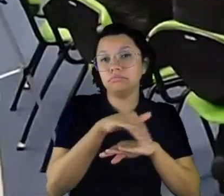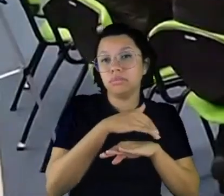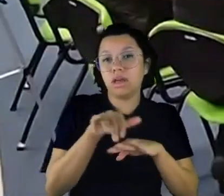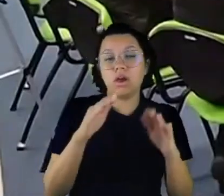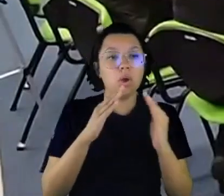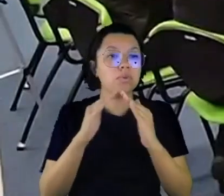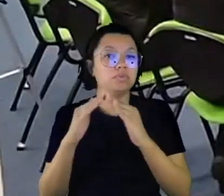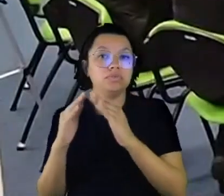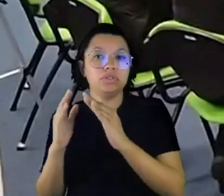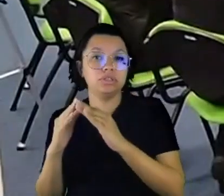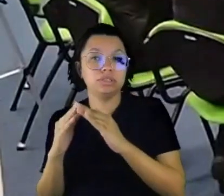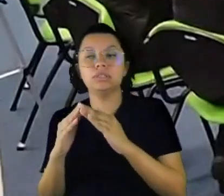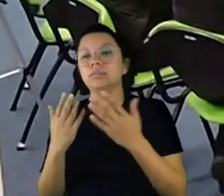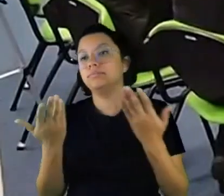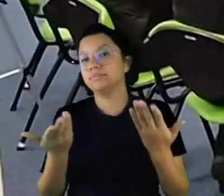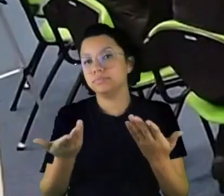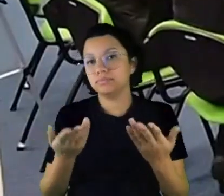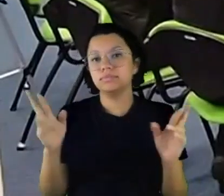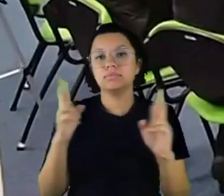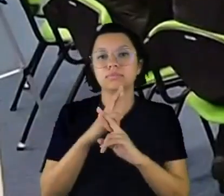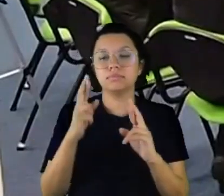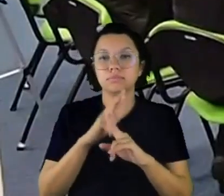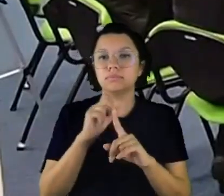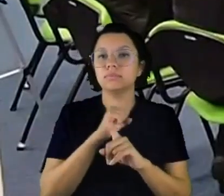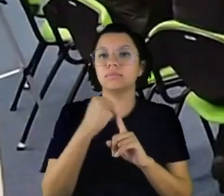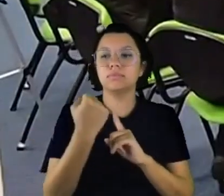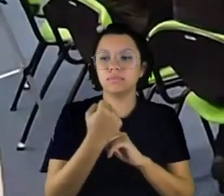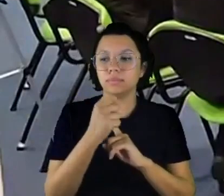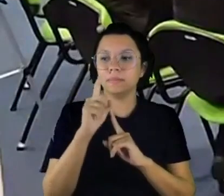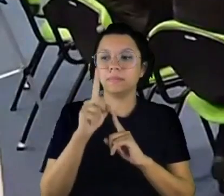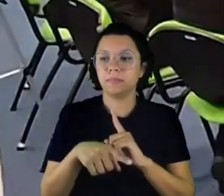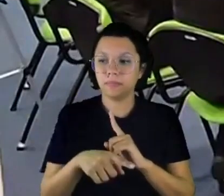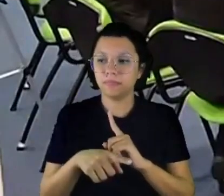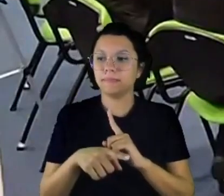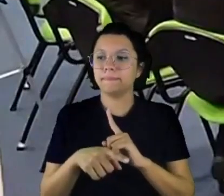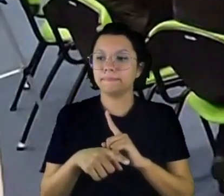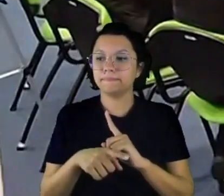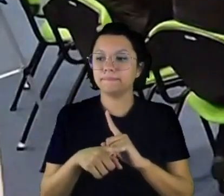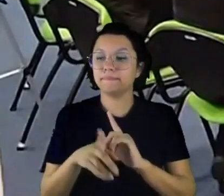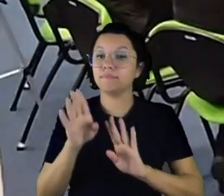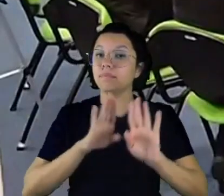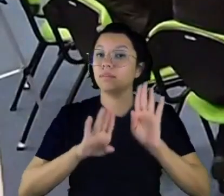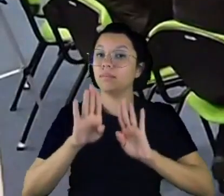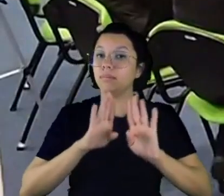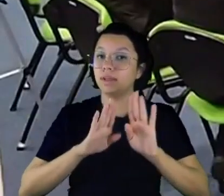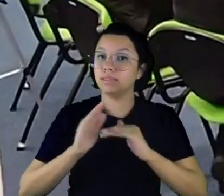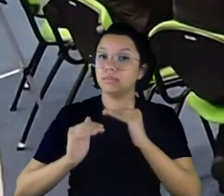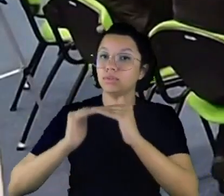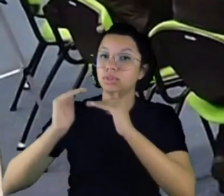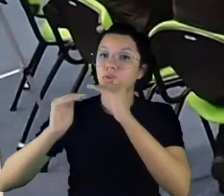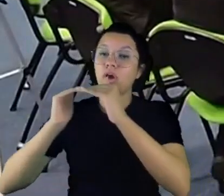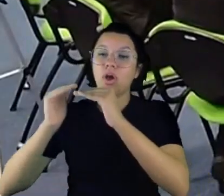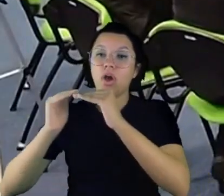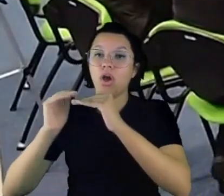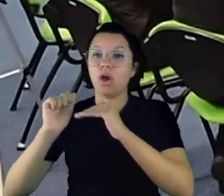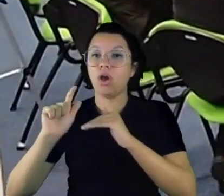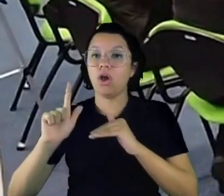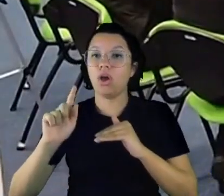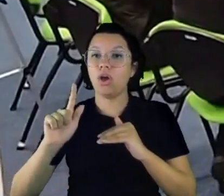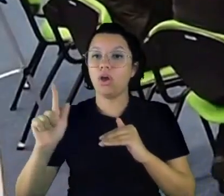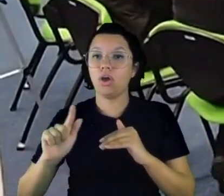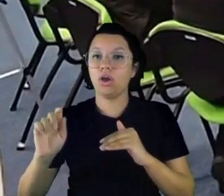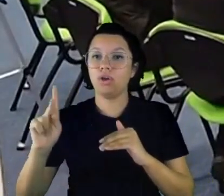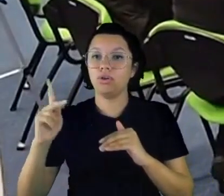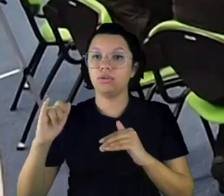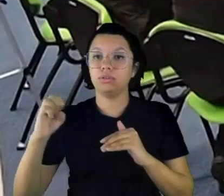no condomínio. As relações sociais, ela é um fator que preserva o desenvolvimento de Alzheimer. Então, relacionamento social, controle